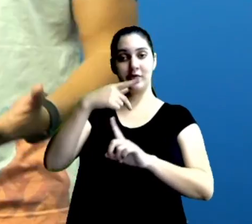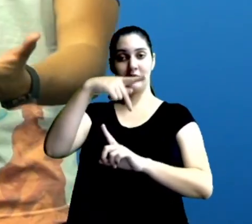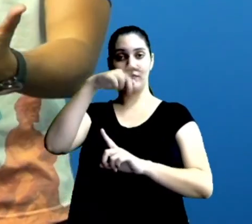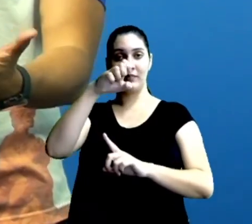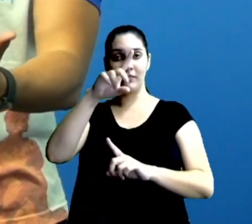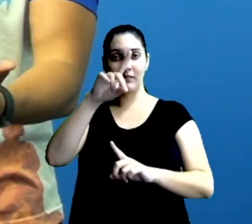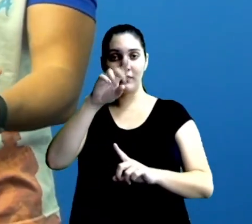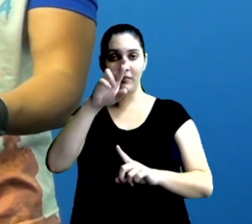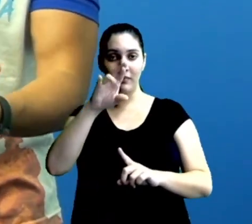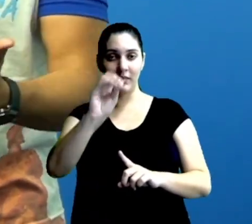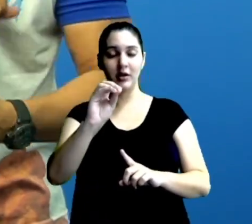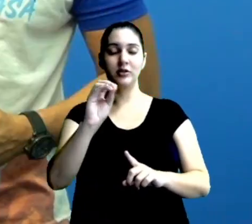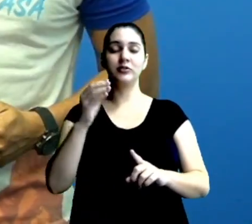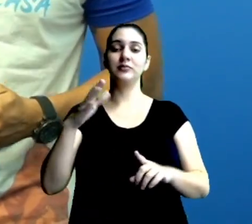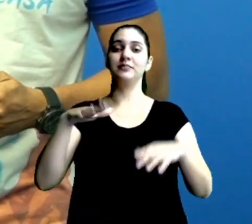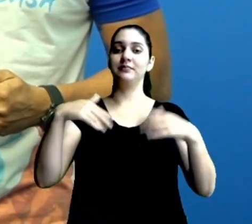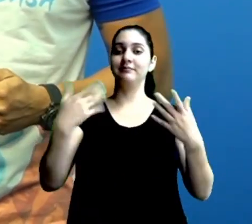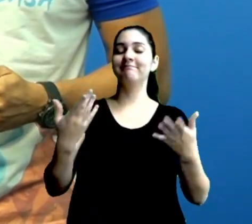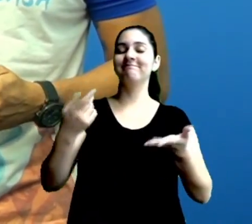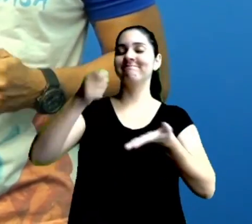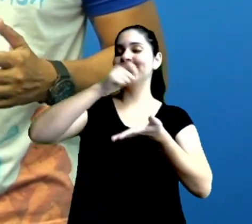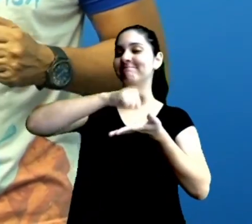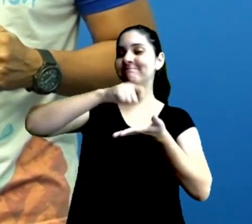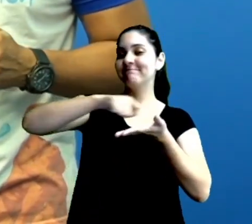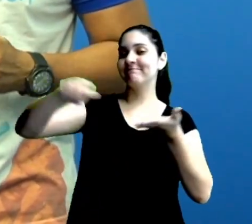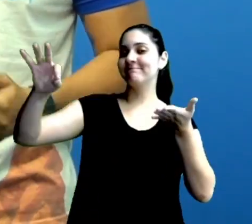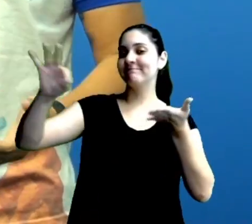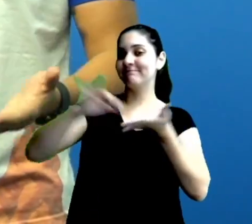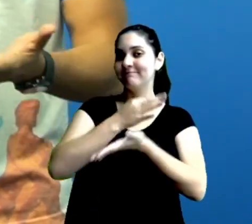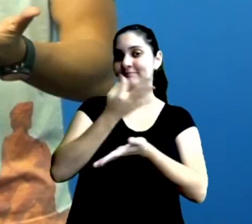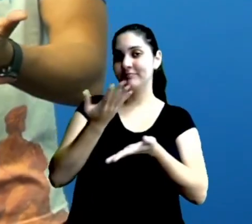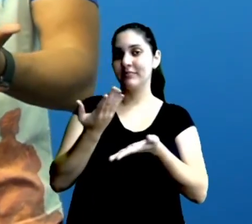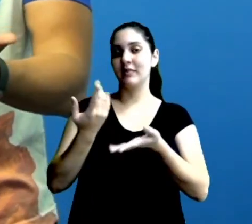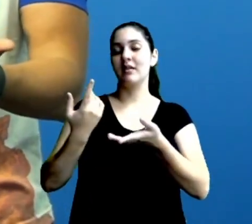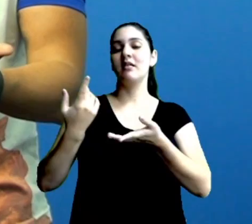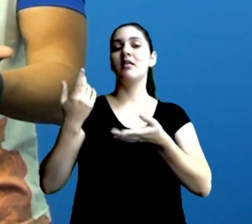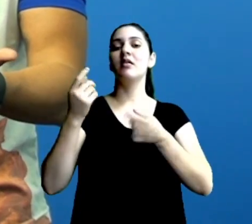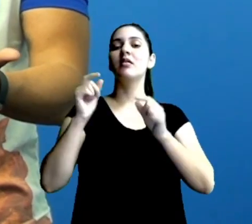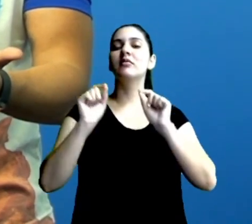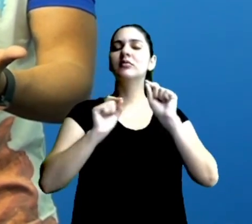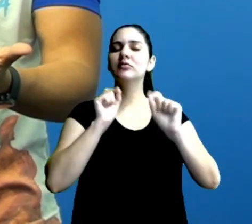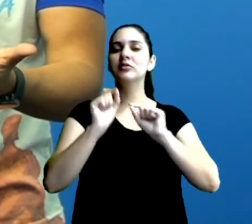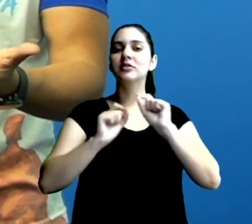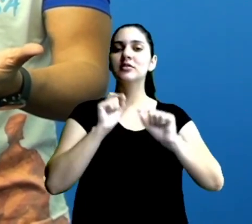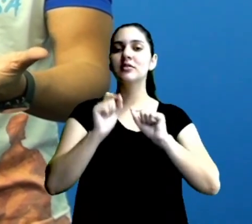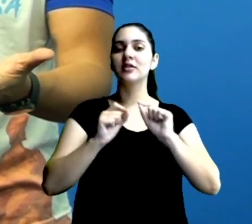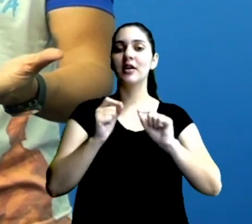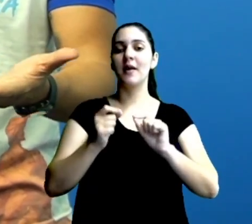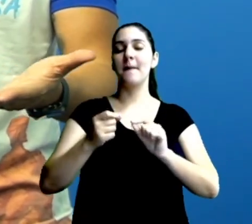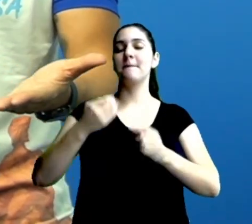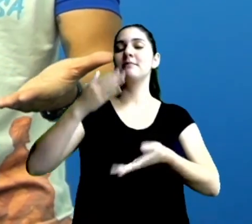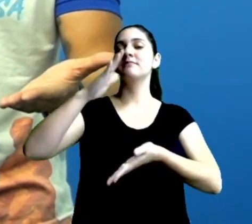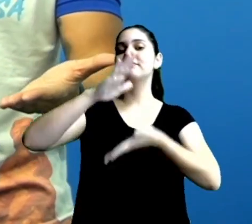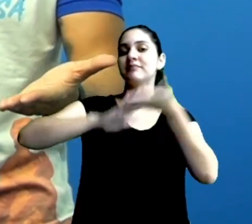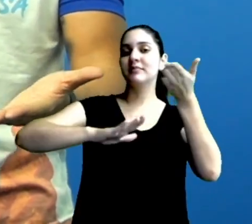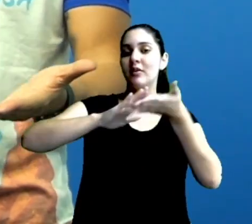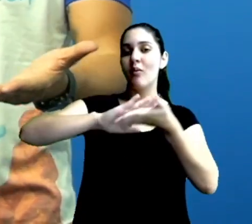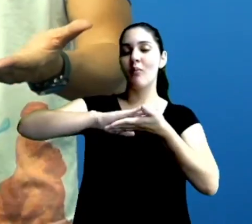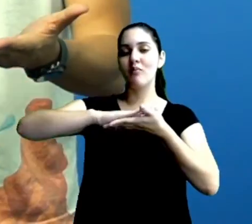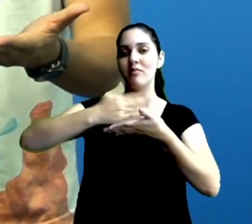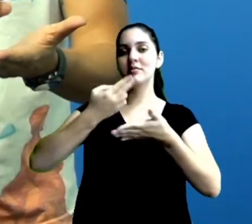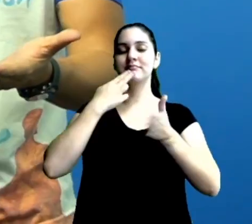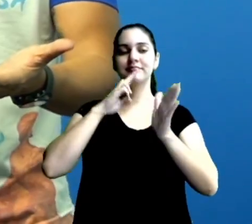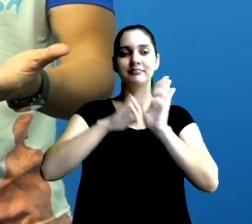Cabral quem registrou o menino. O que é isso? Ele mandou Pero Vaz de Caminha fazer uma